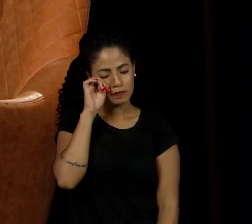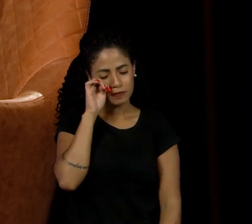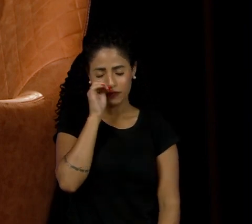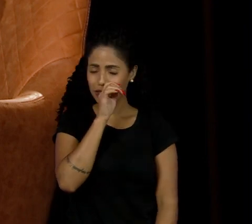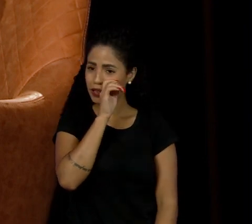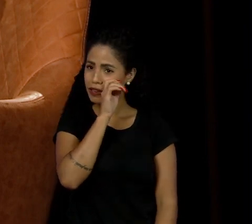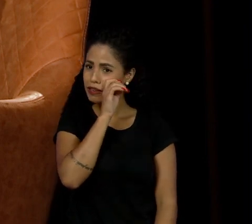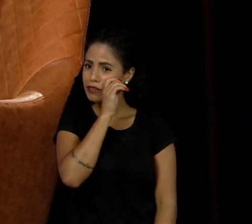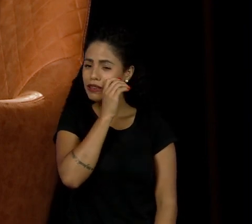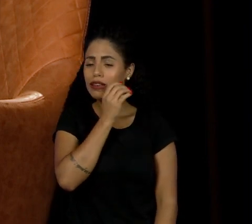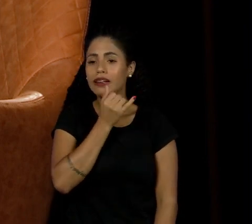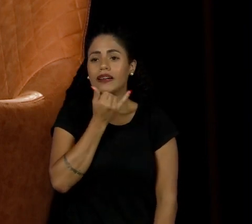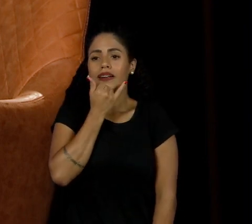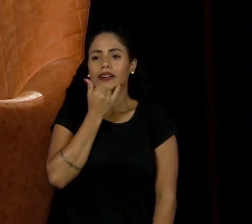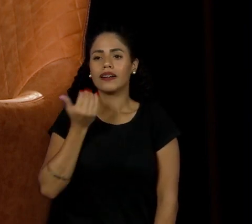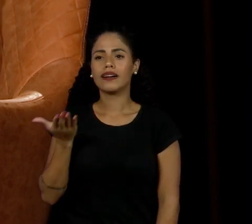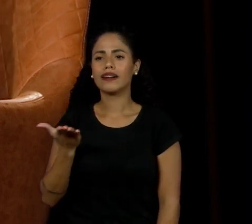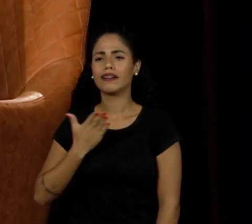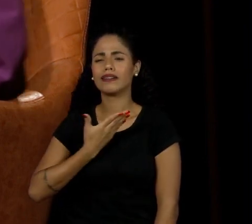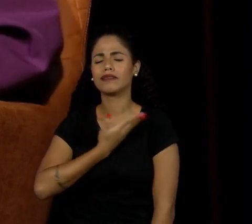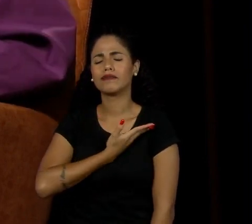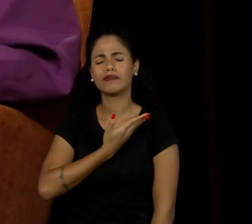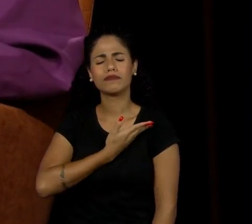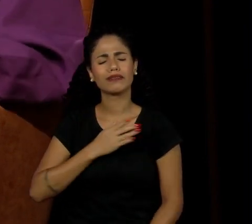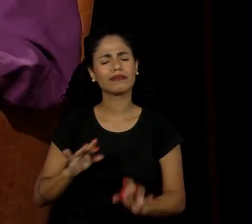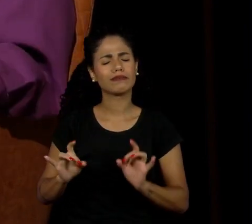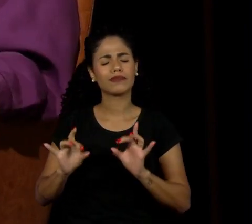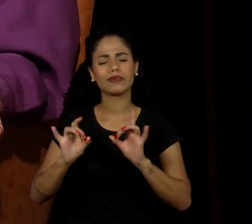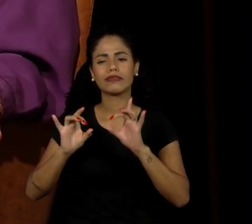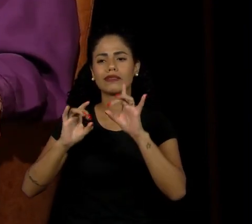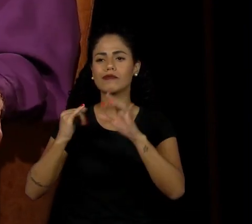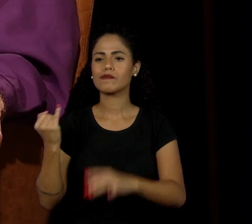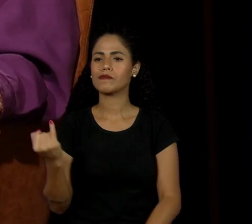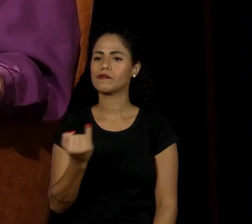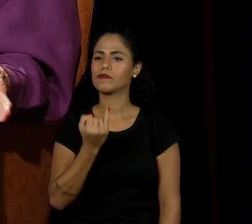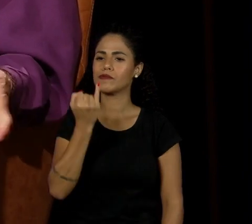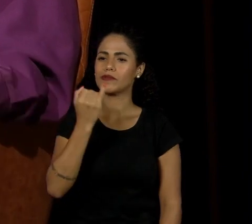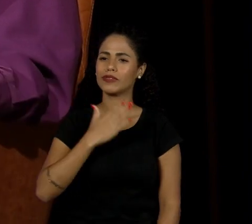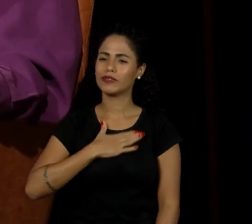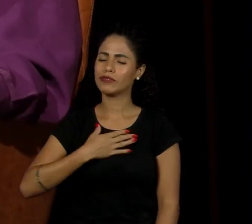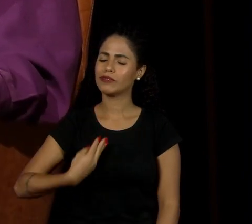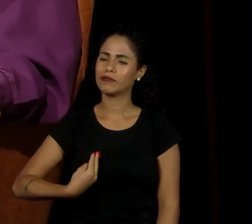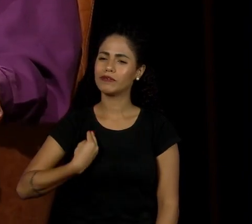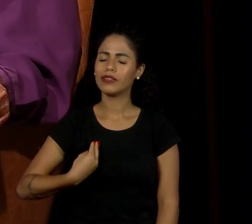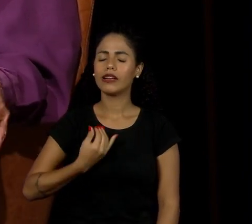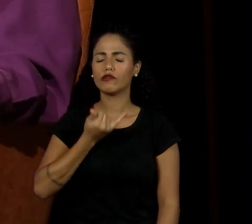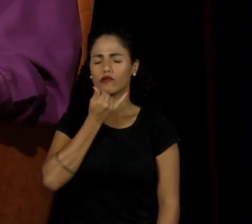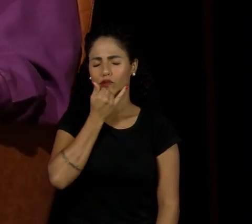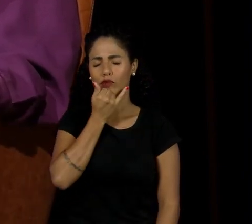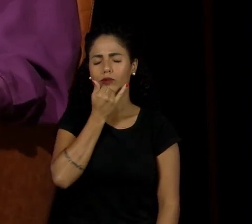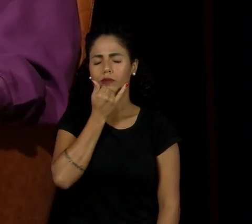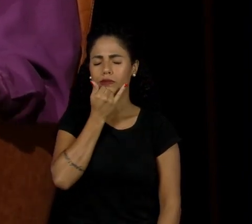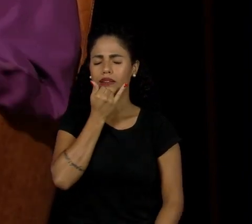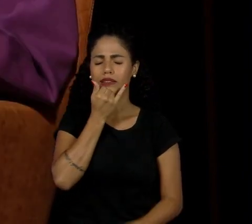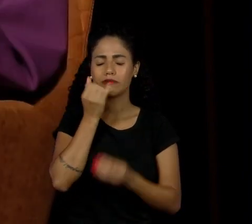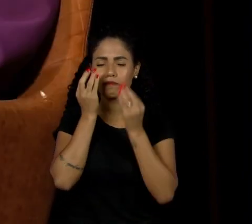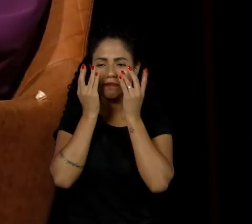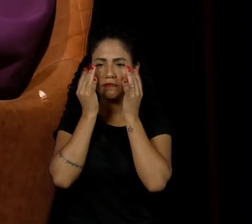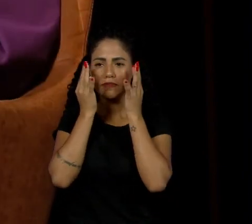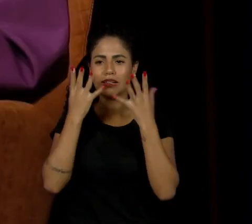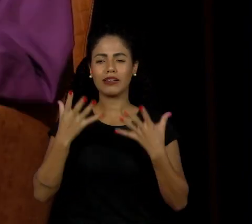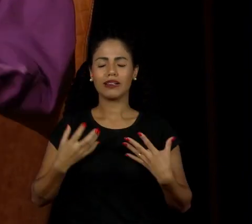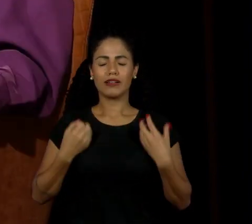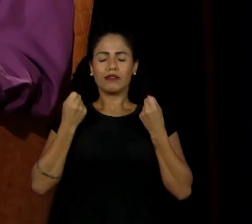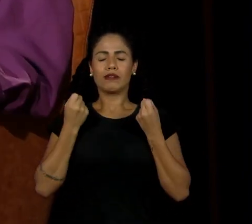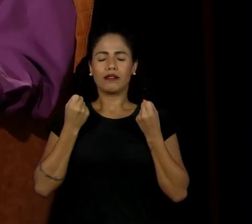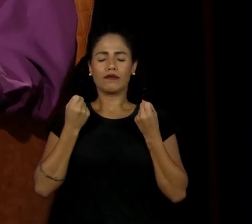a Tatiana da escola foi muito importante para muito. Desculpa, gente. Vocês me pegaram